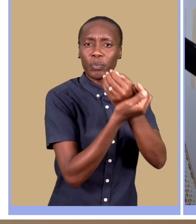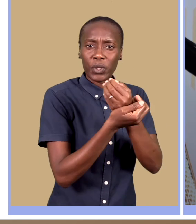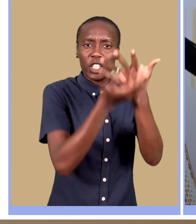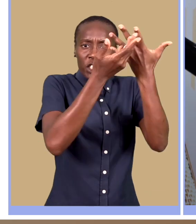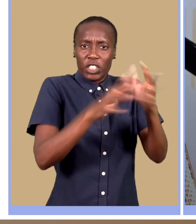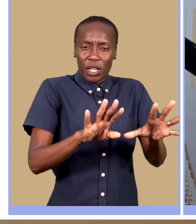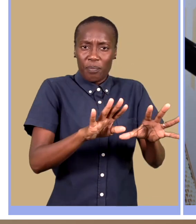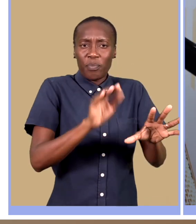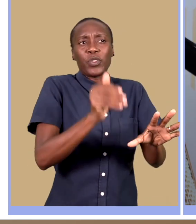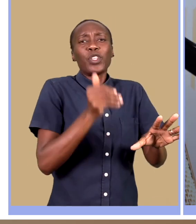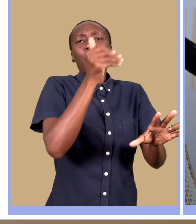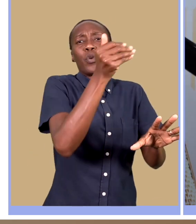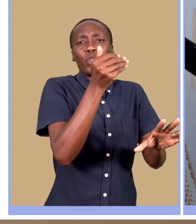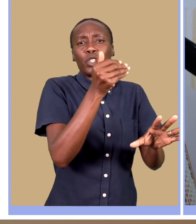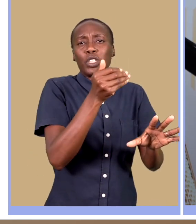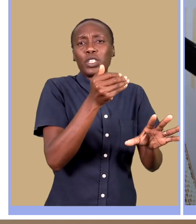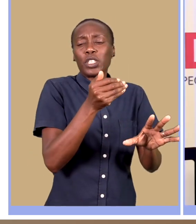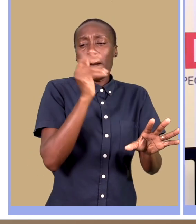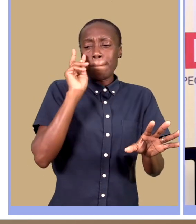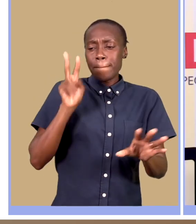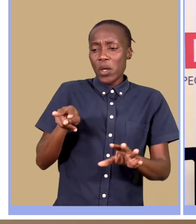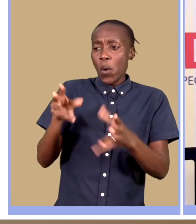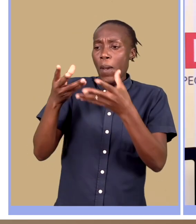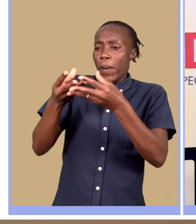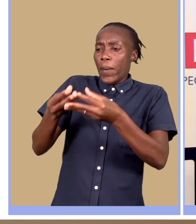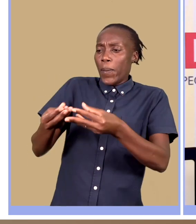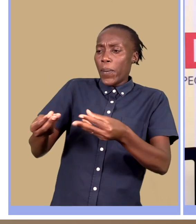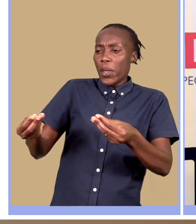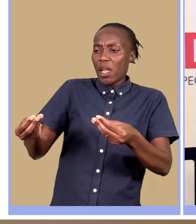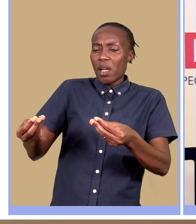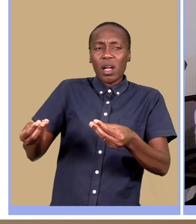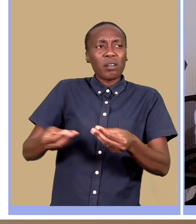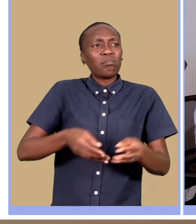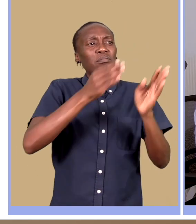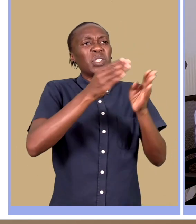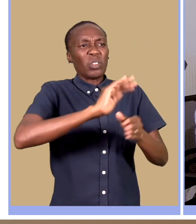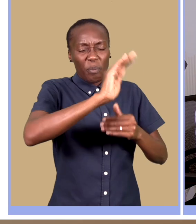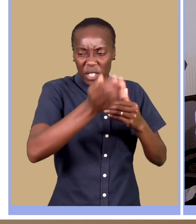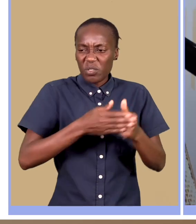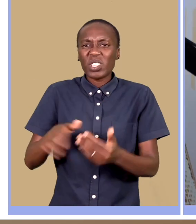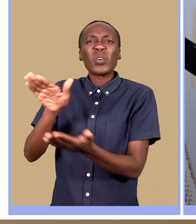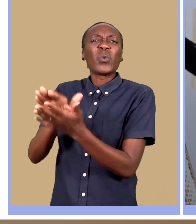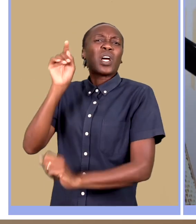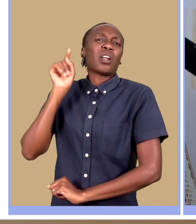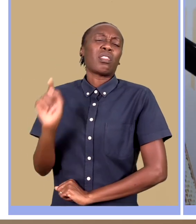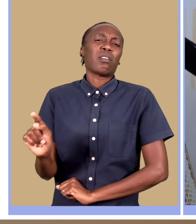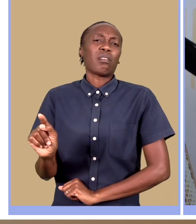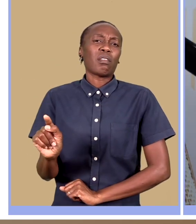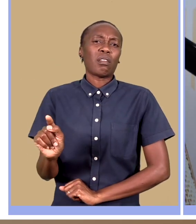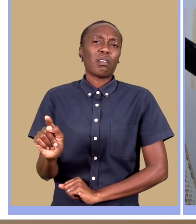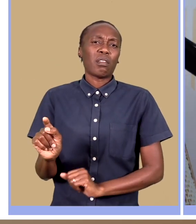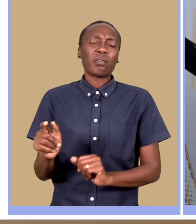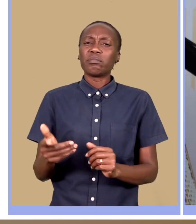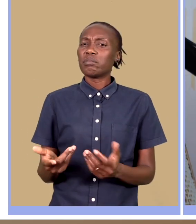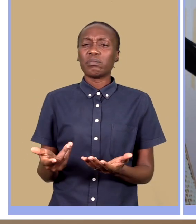risco depois de a tempestade passar. E Exato, ano seguinte, vamos assistir à mesma